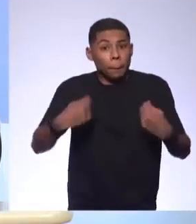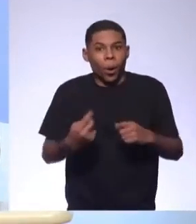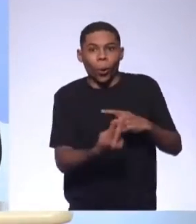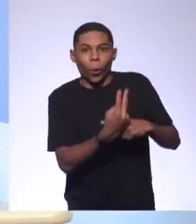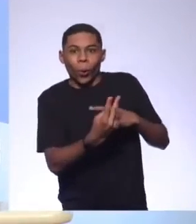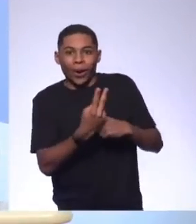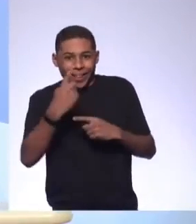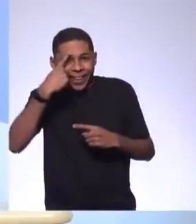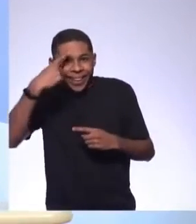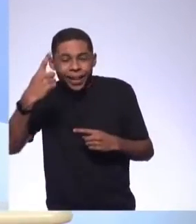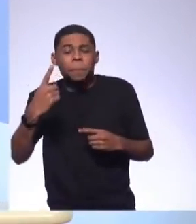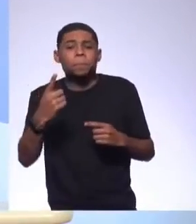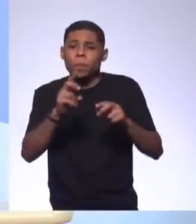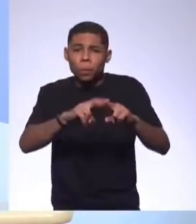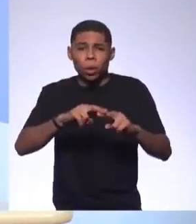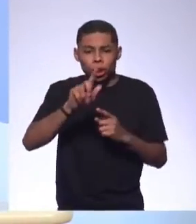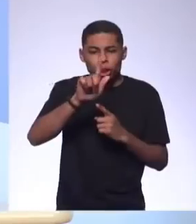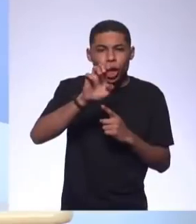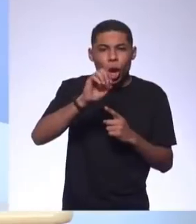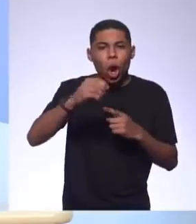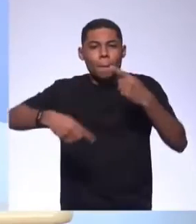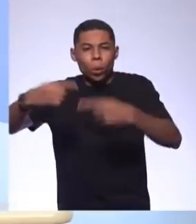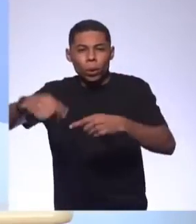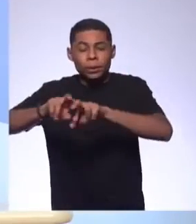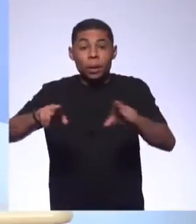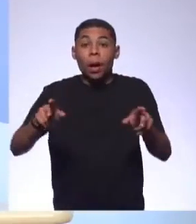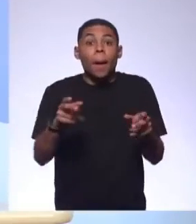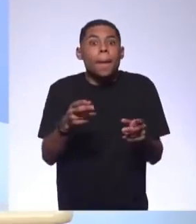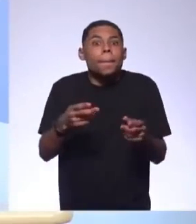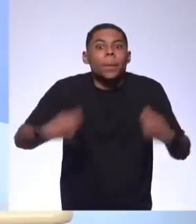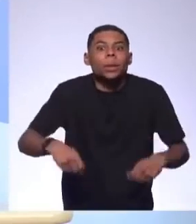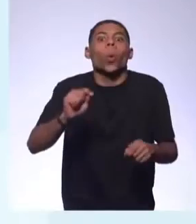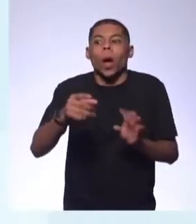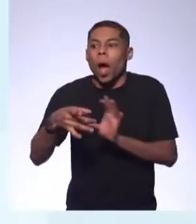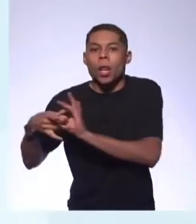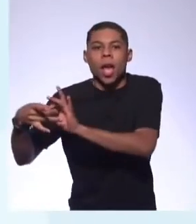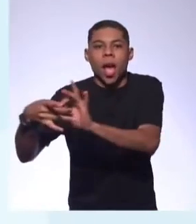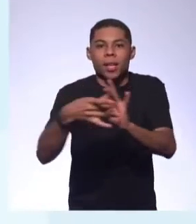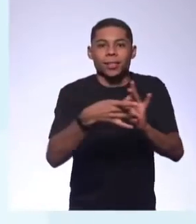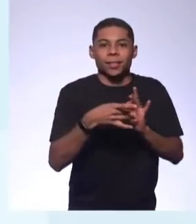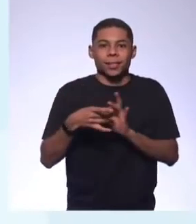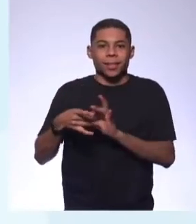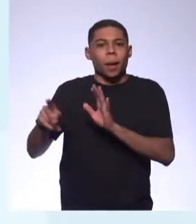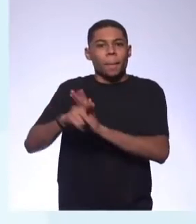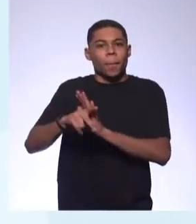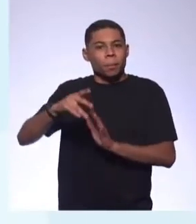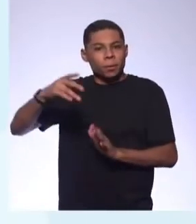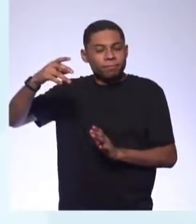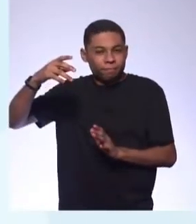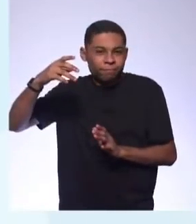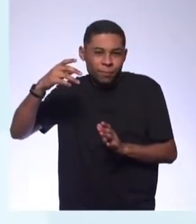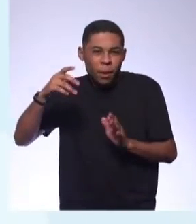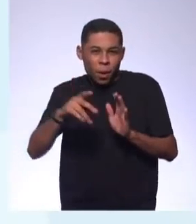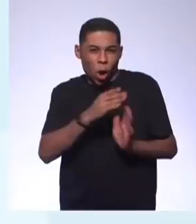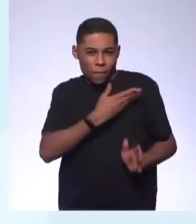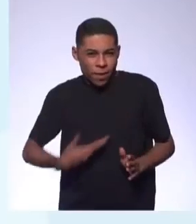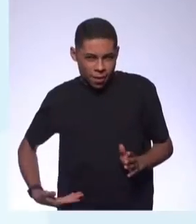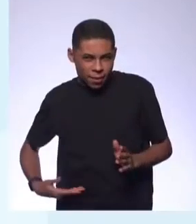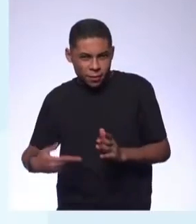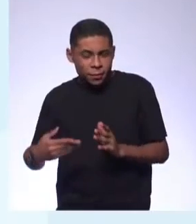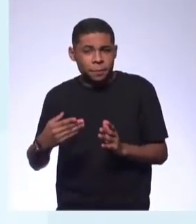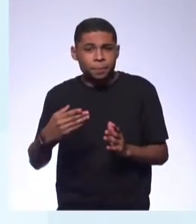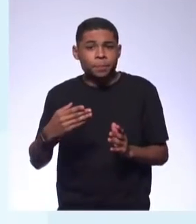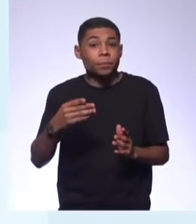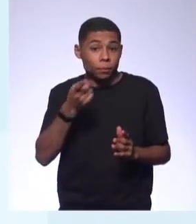necessário, no plano geopolítico, criar alianças militares. Na tela. Professora Luíse, como nós